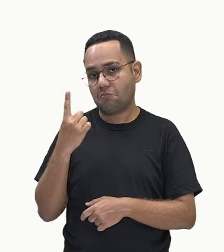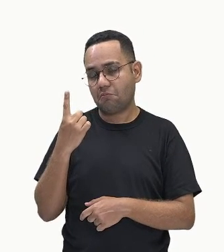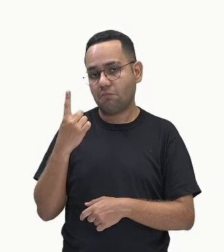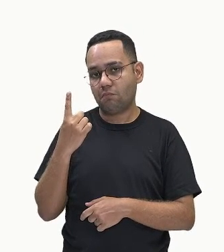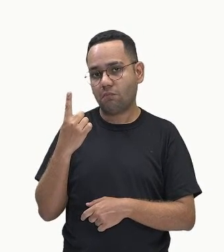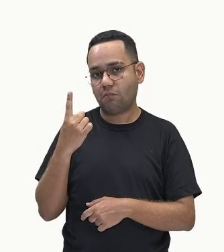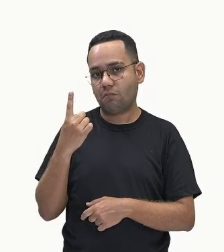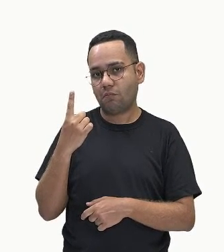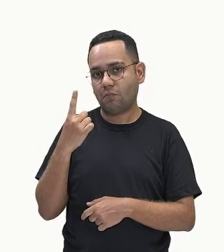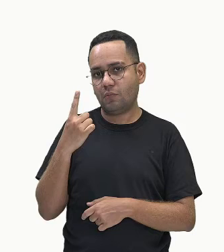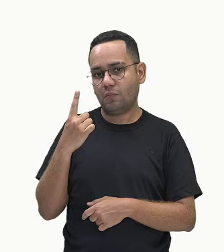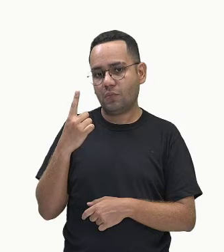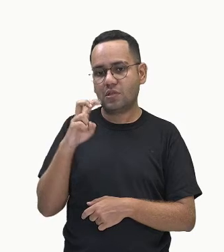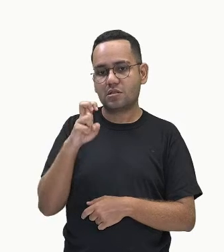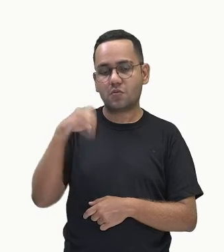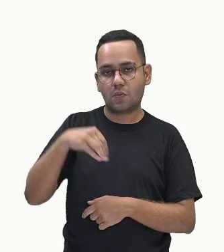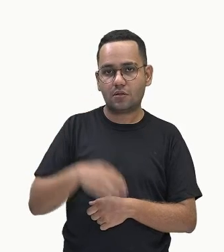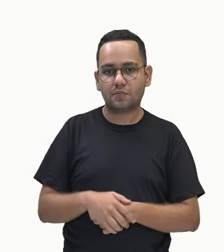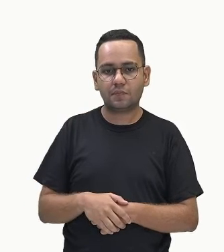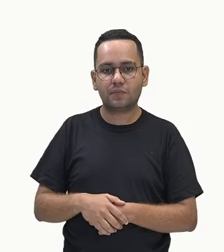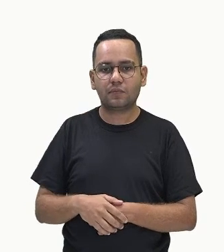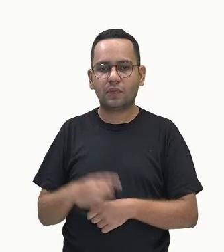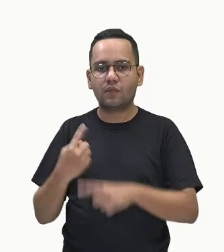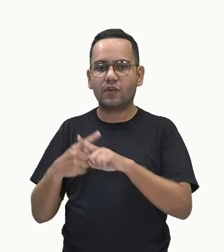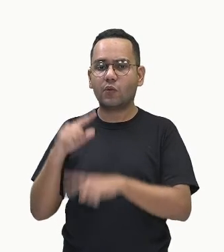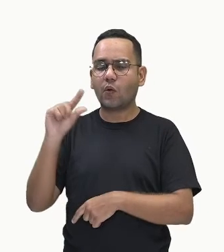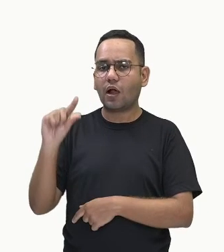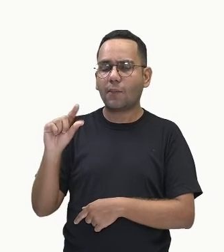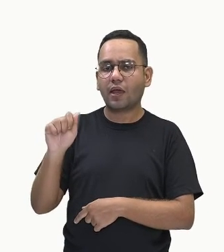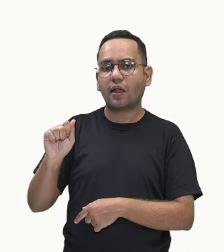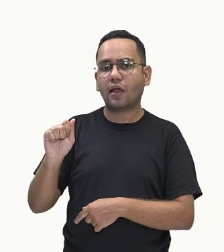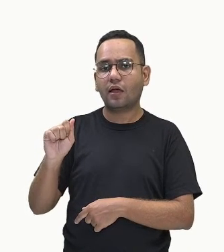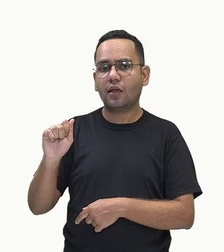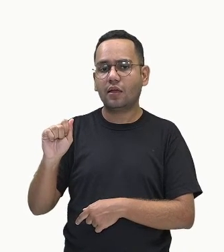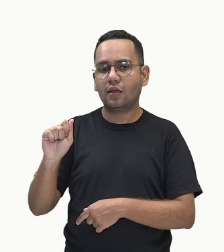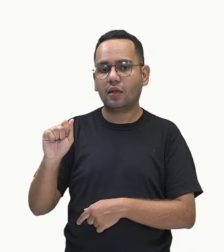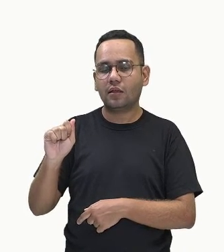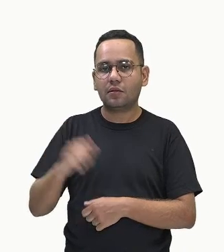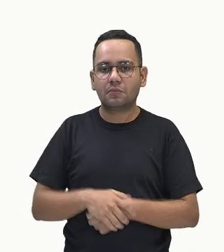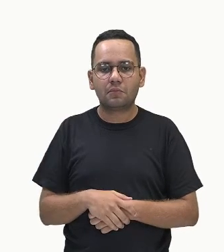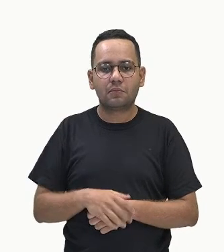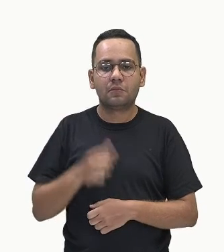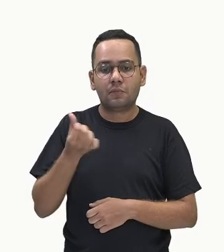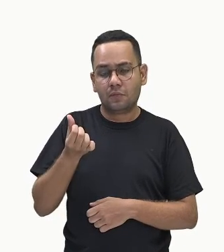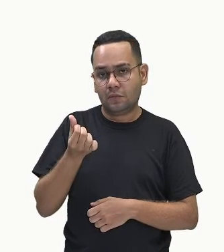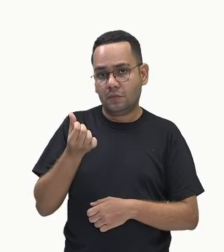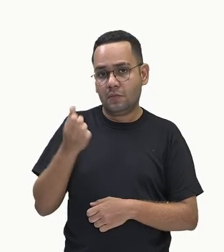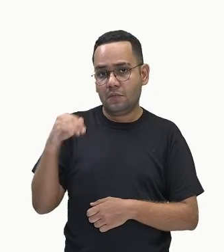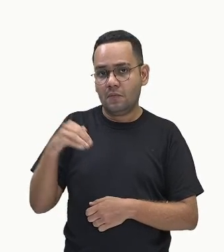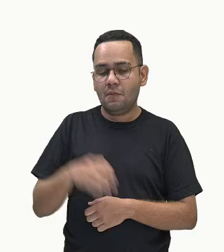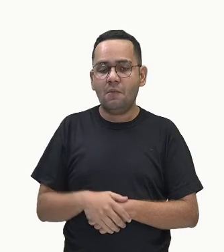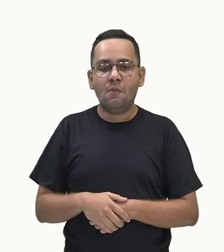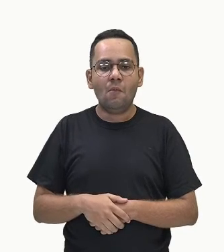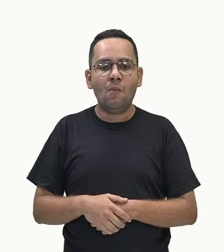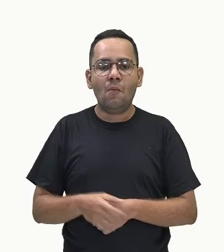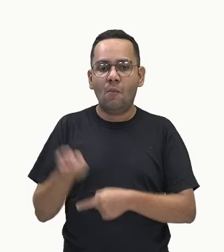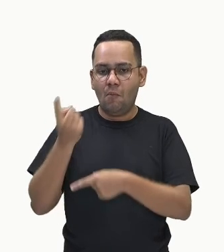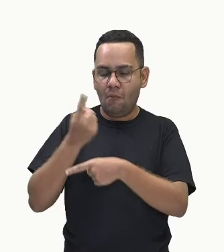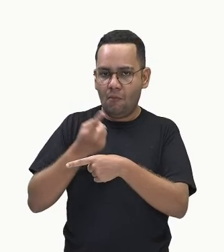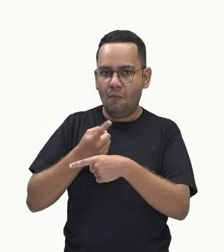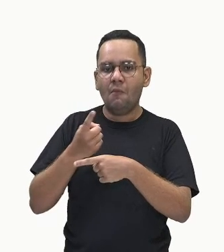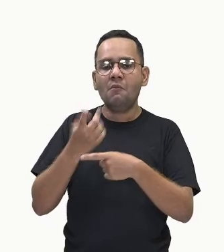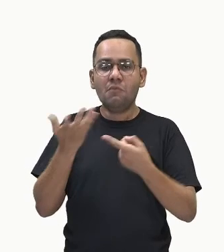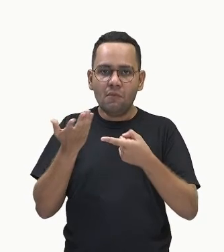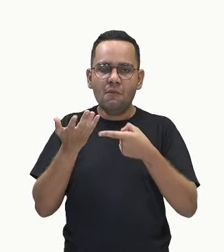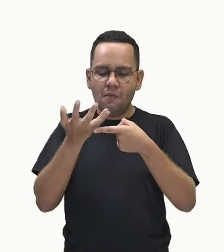informou, 5 metros. O apótema desse octógono, 6 metros. Vamos multiplicar